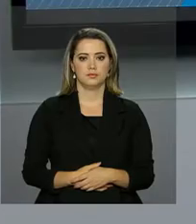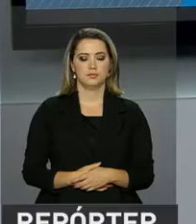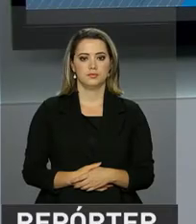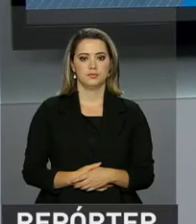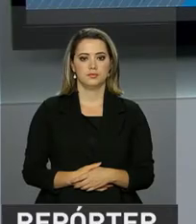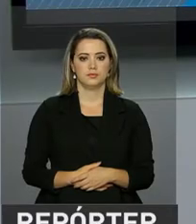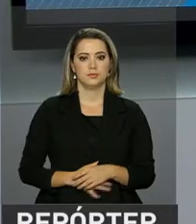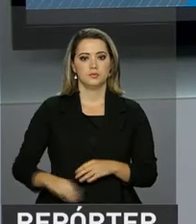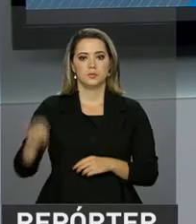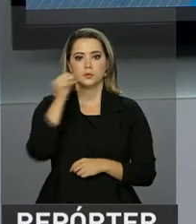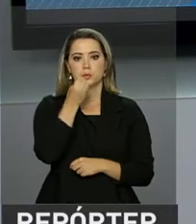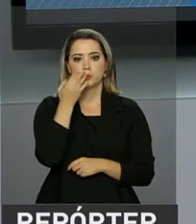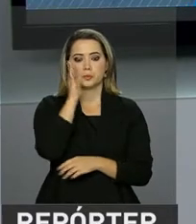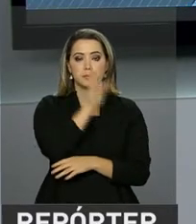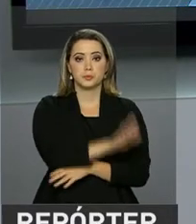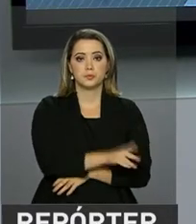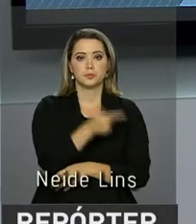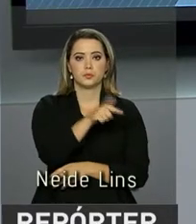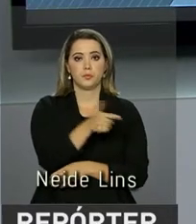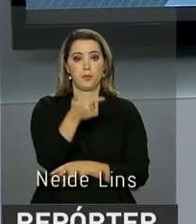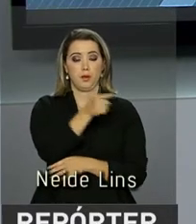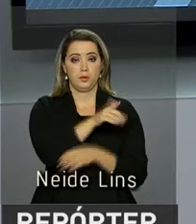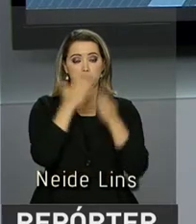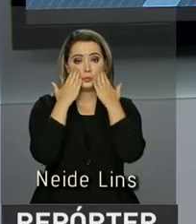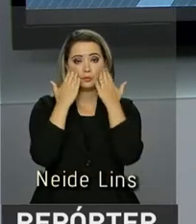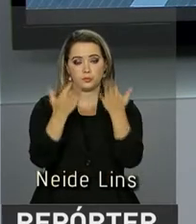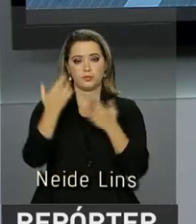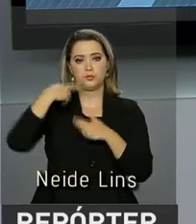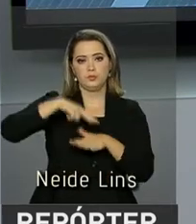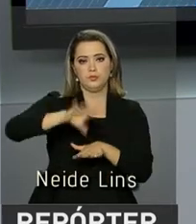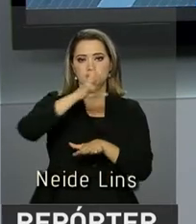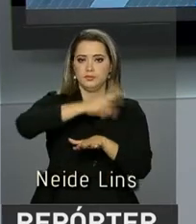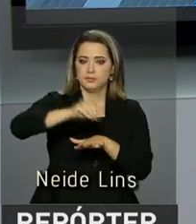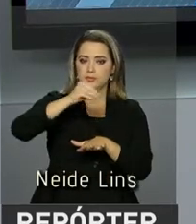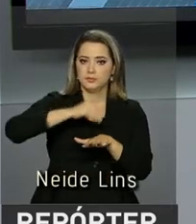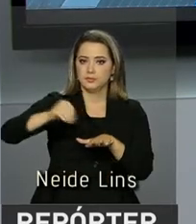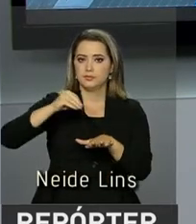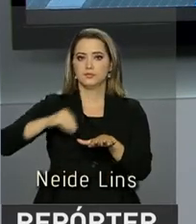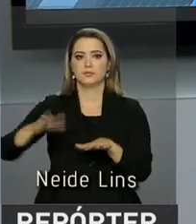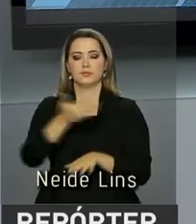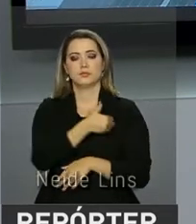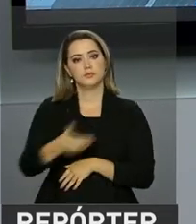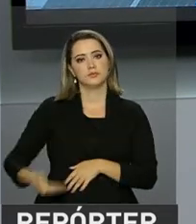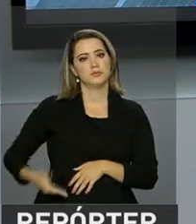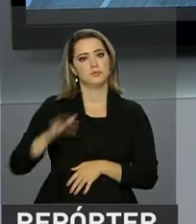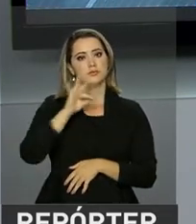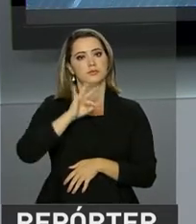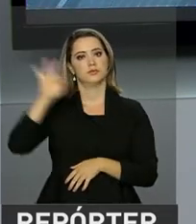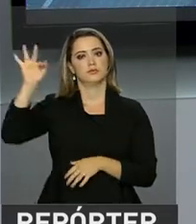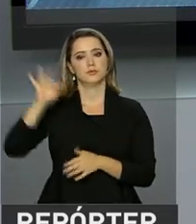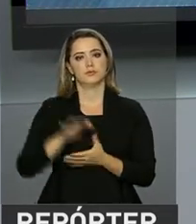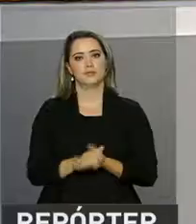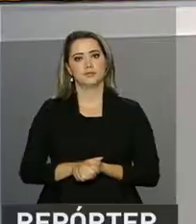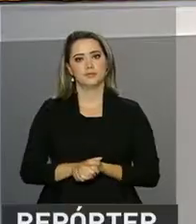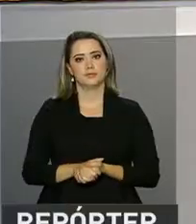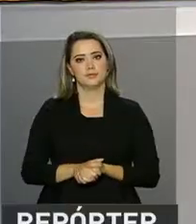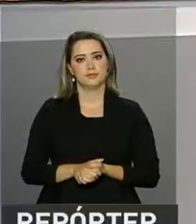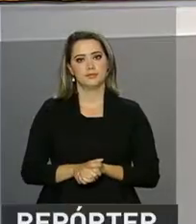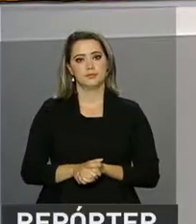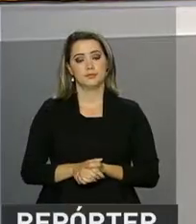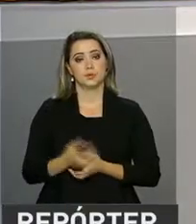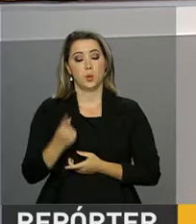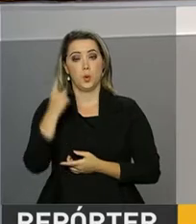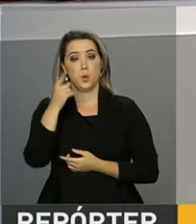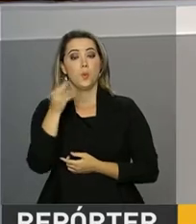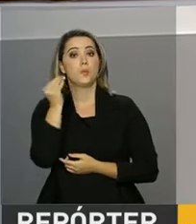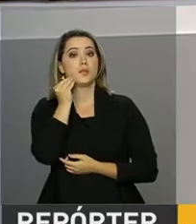olá boa tarde estamos de volta com mais uma edição do repórter nbr e as notícias do governo federal um